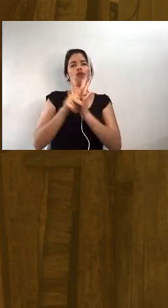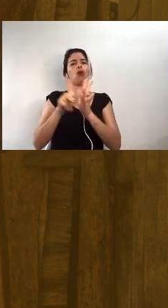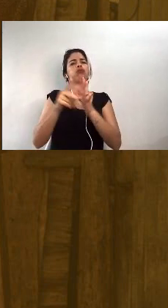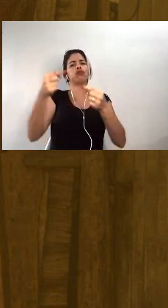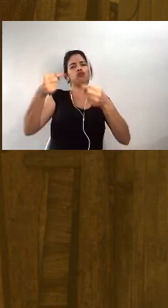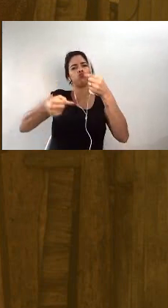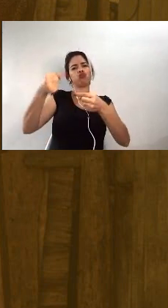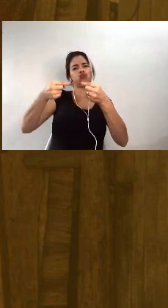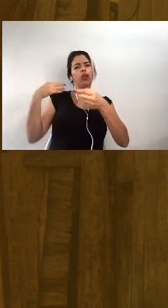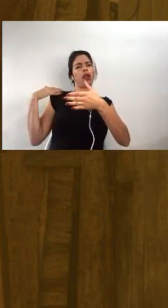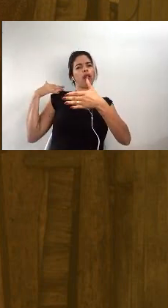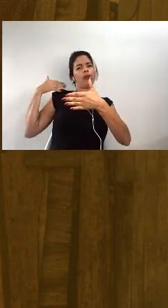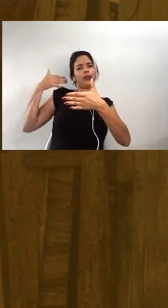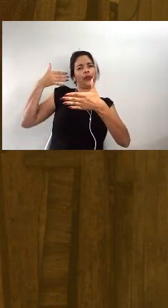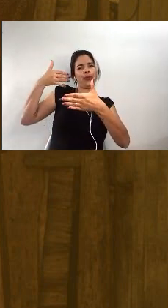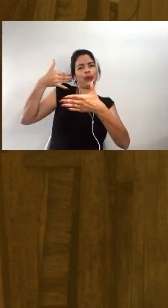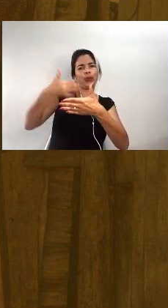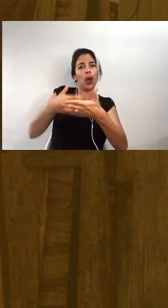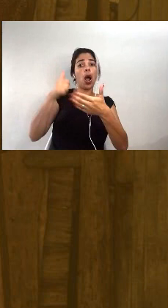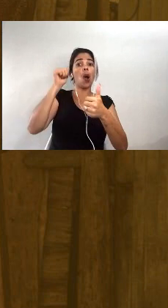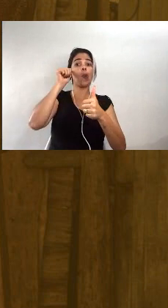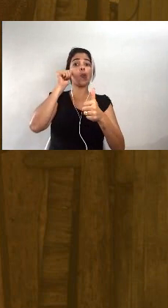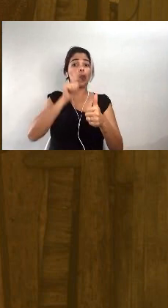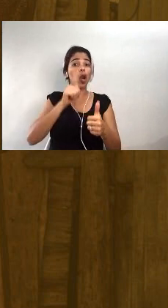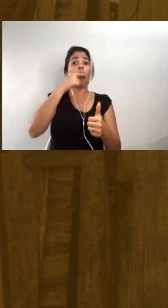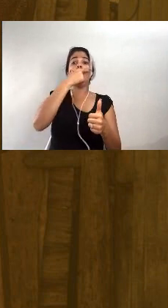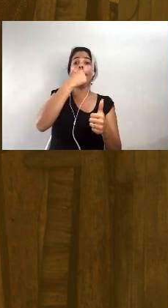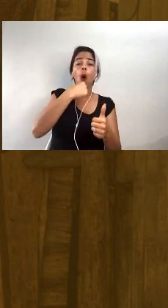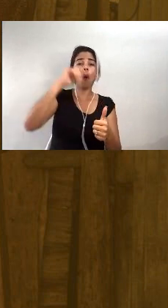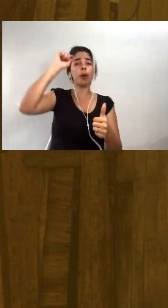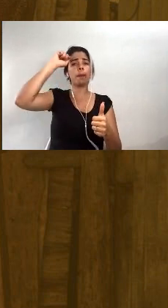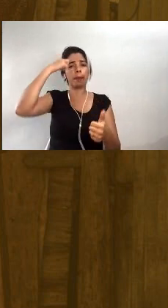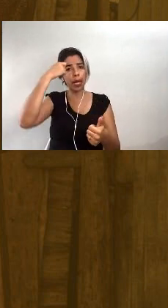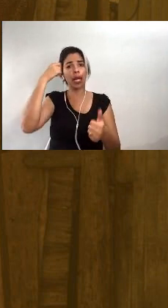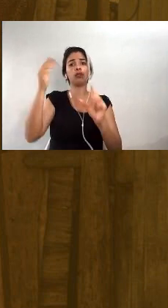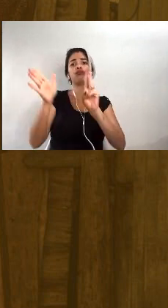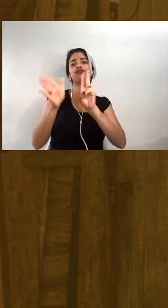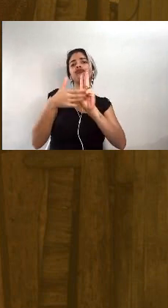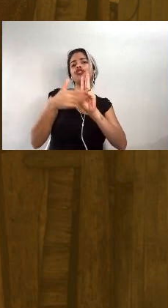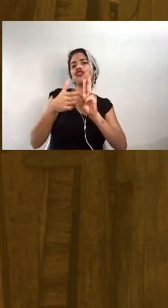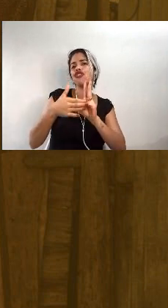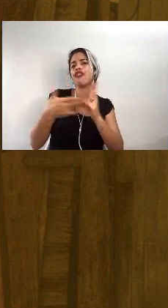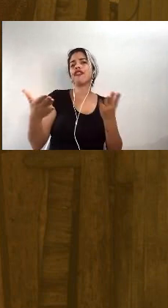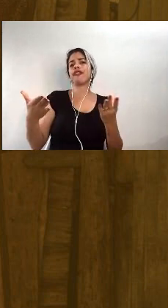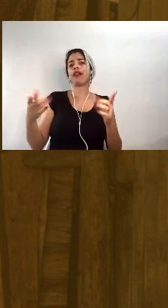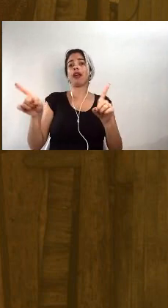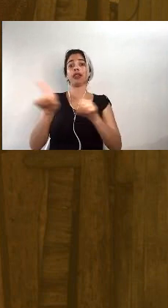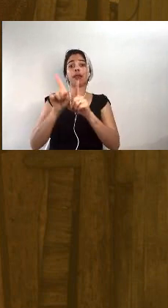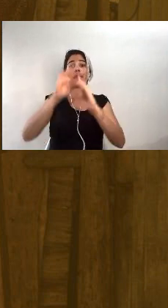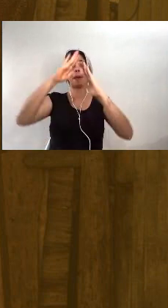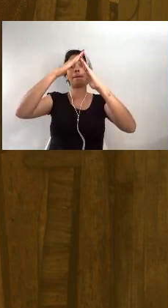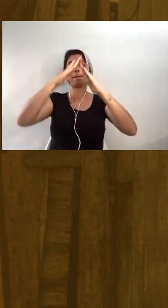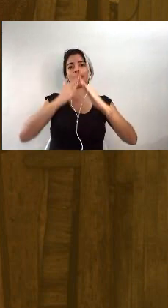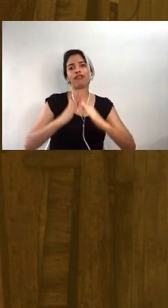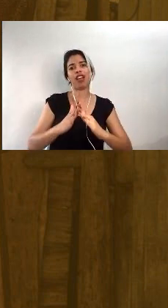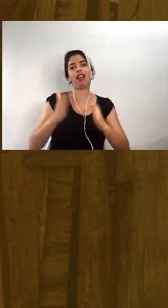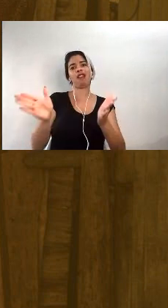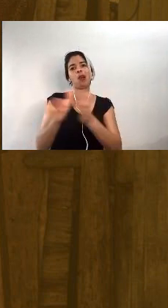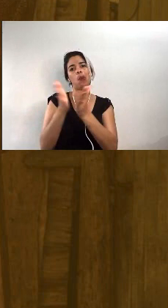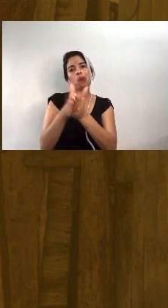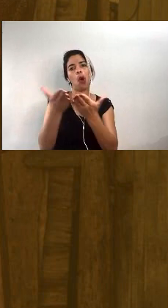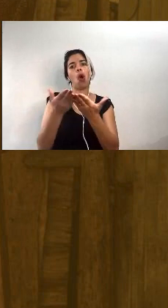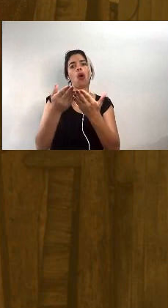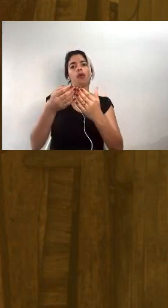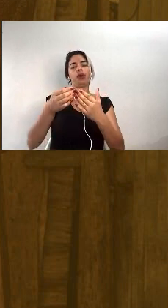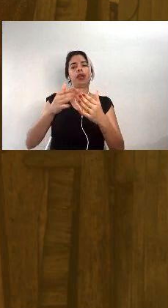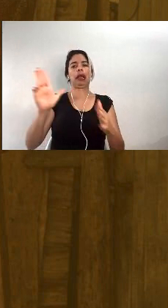com muitas mulheres, homens, negros, negras, indígenas, favelados, periféricos, né,